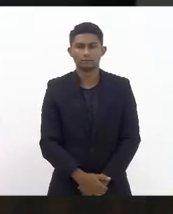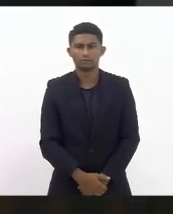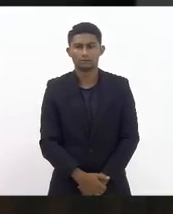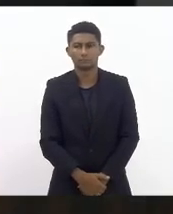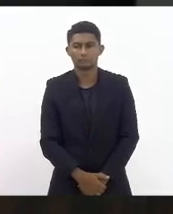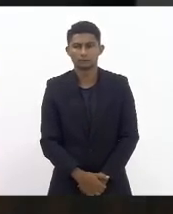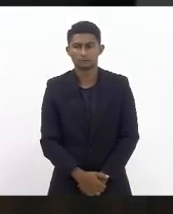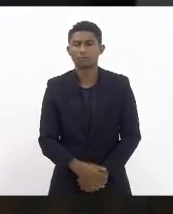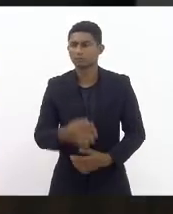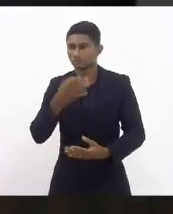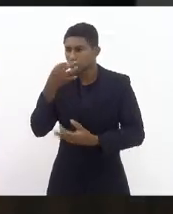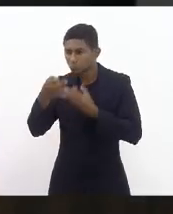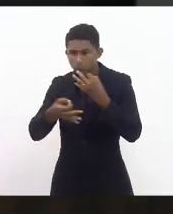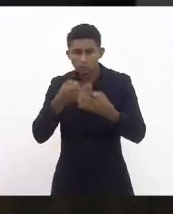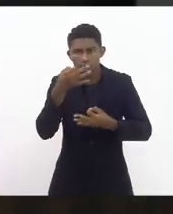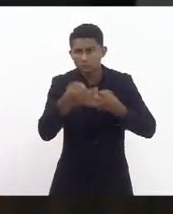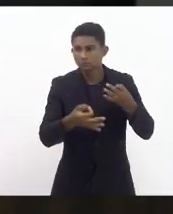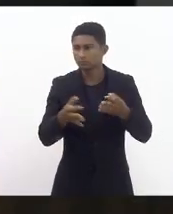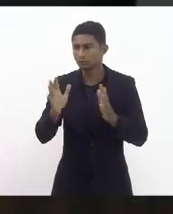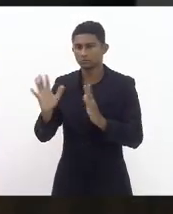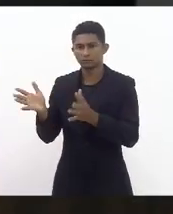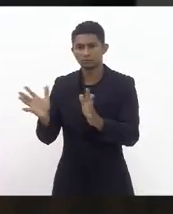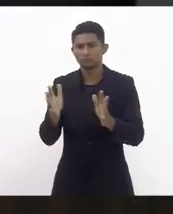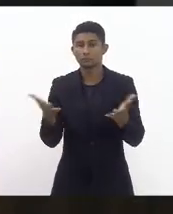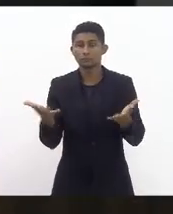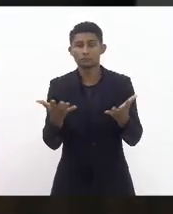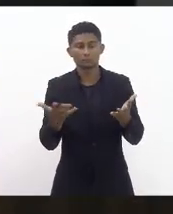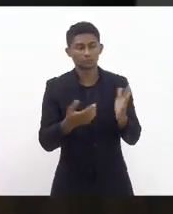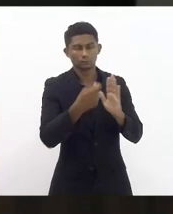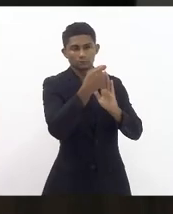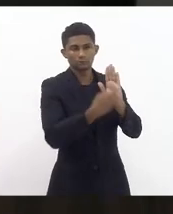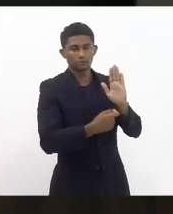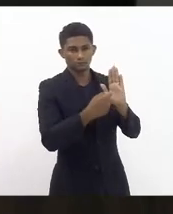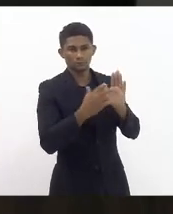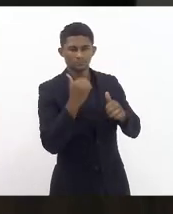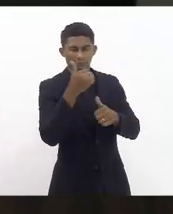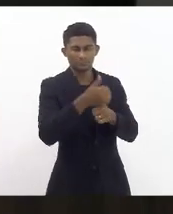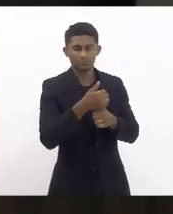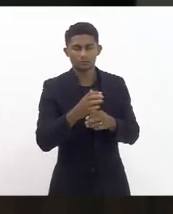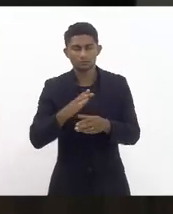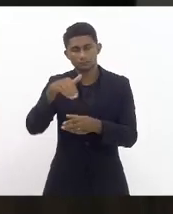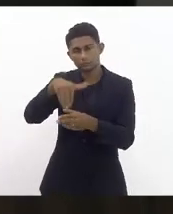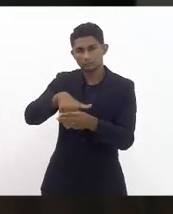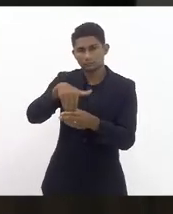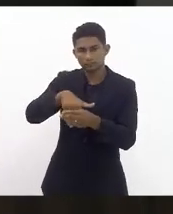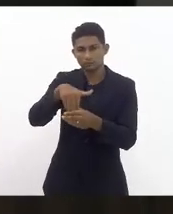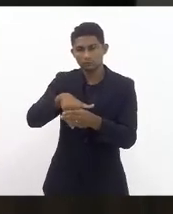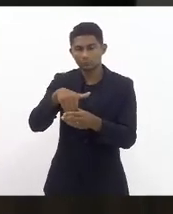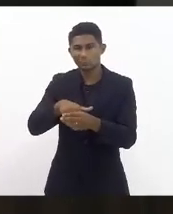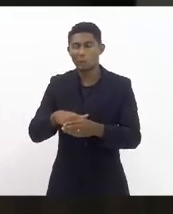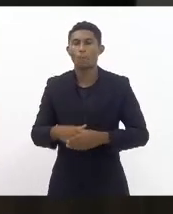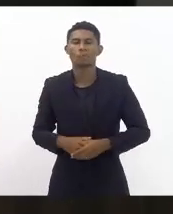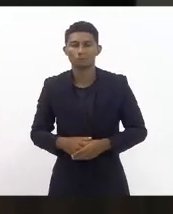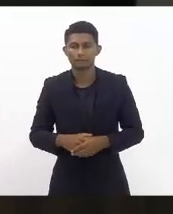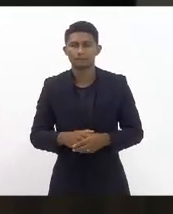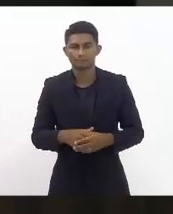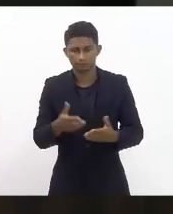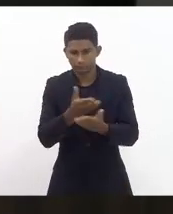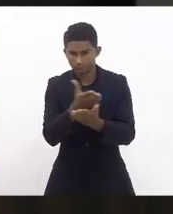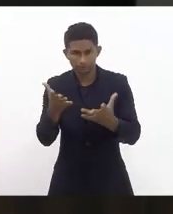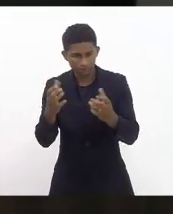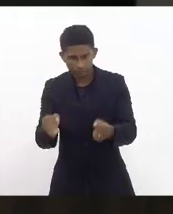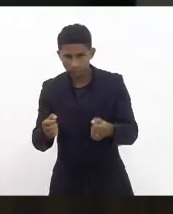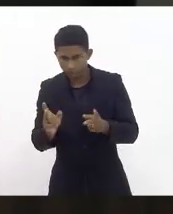Com os pareceres emitidos em votação, substitutivo da CCJ, em forma final de redação que a presidência defere. Se os que